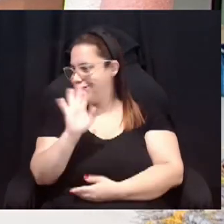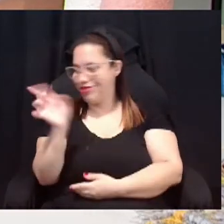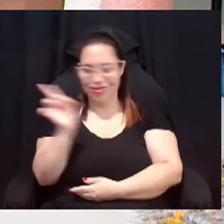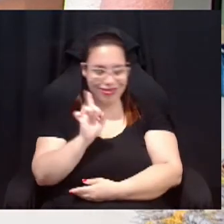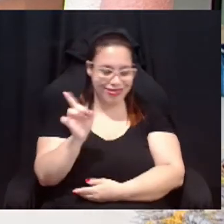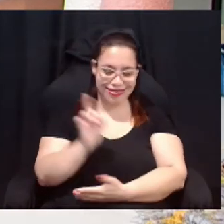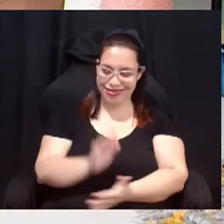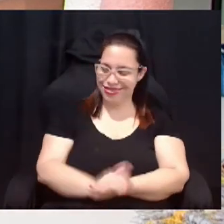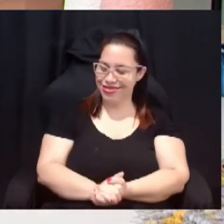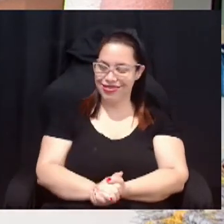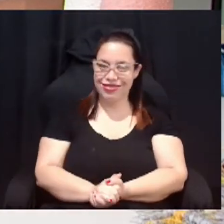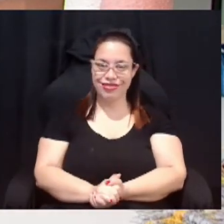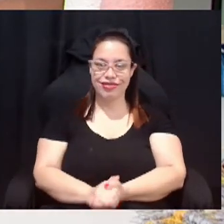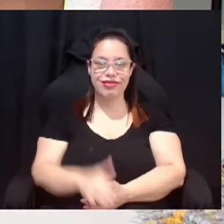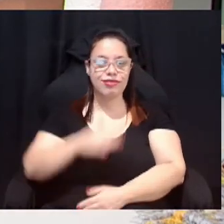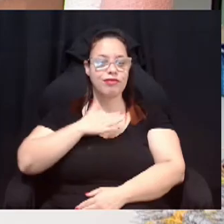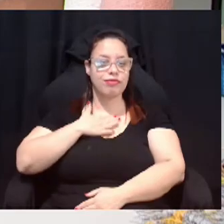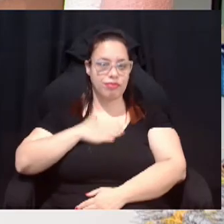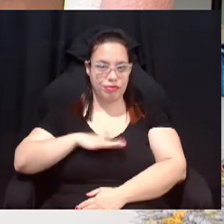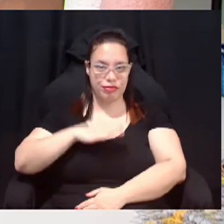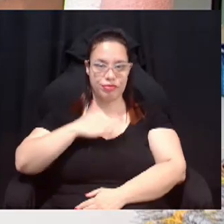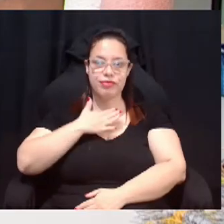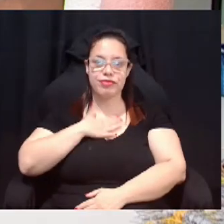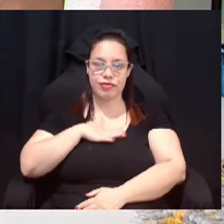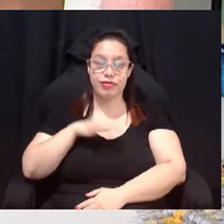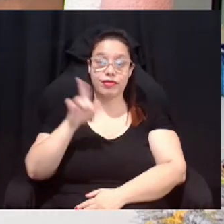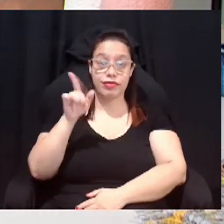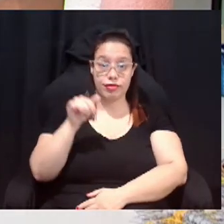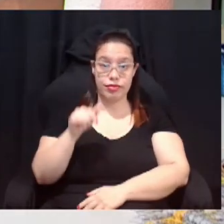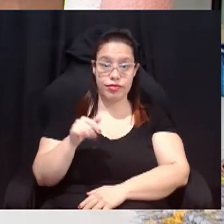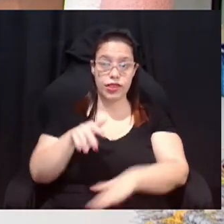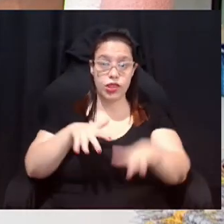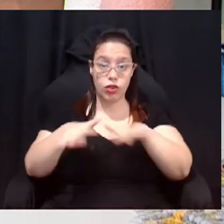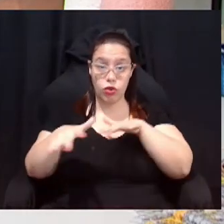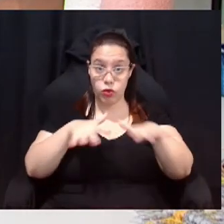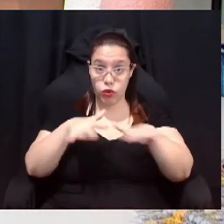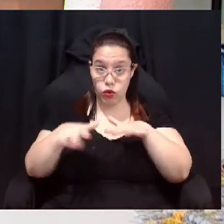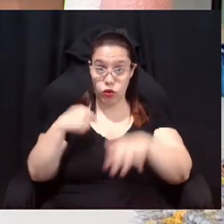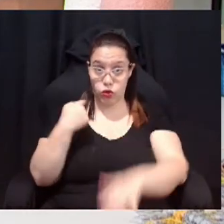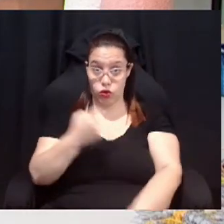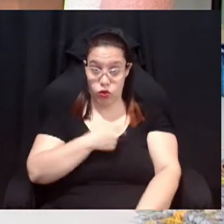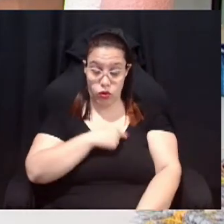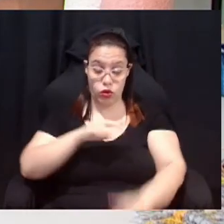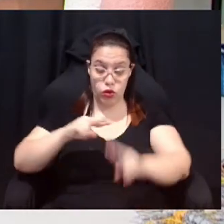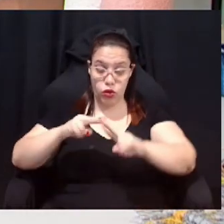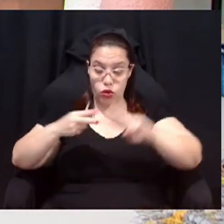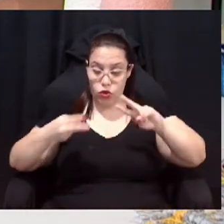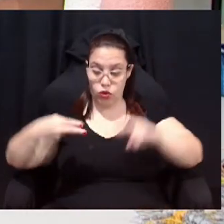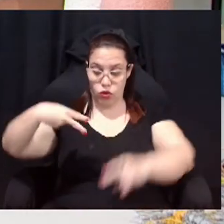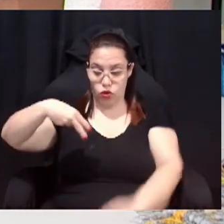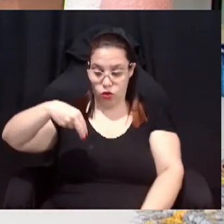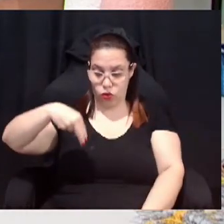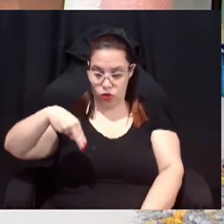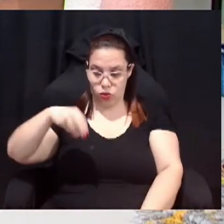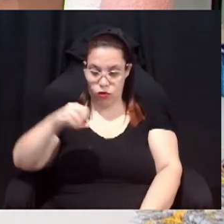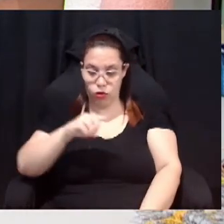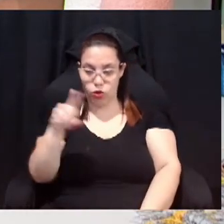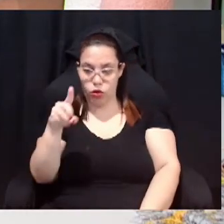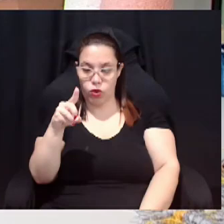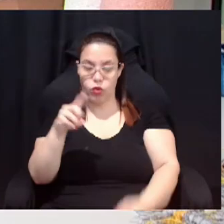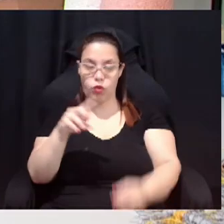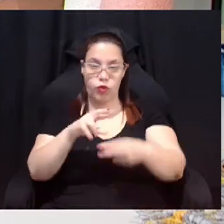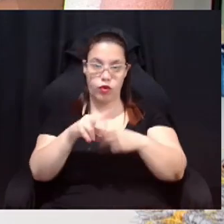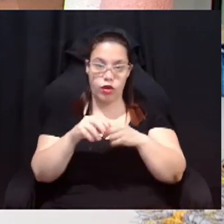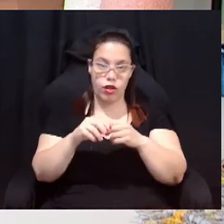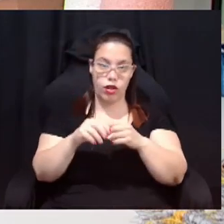fica tranquila, né? Então, a movimentação pro nó DNA eu começo da seguinte forma, da esquerda